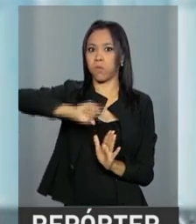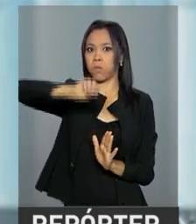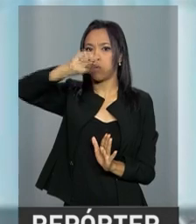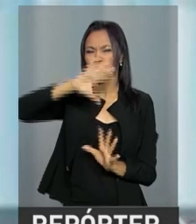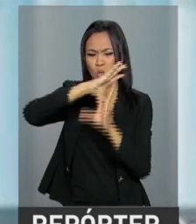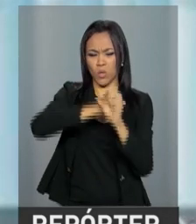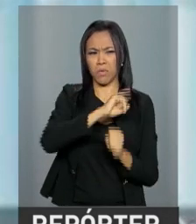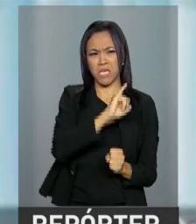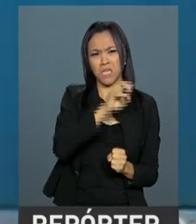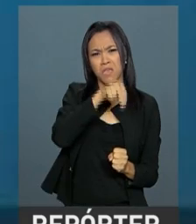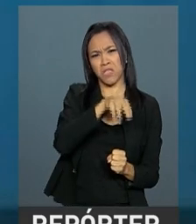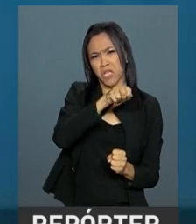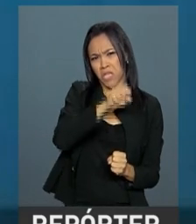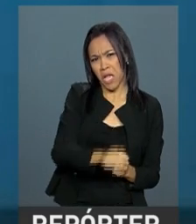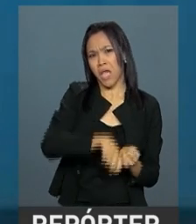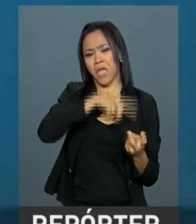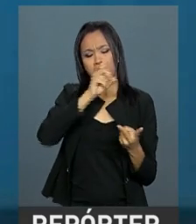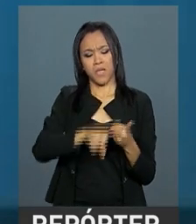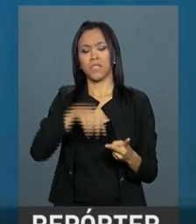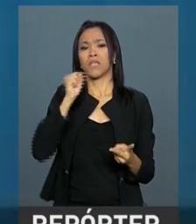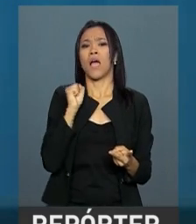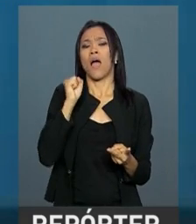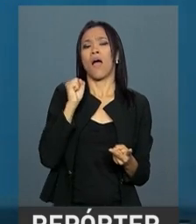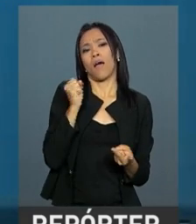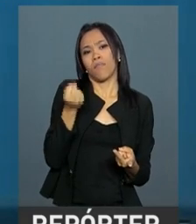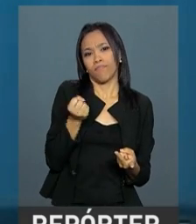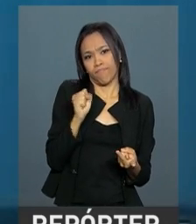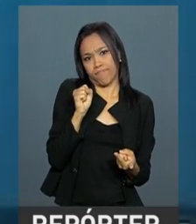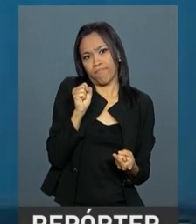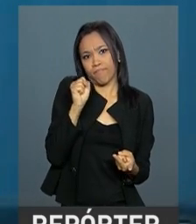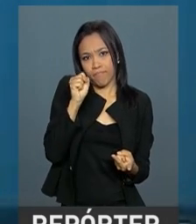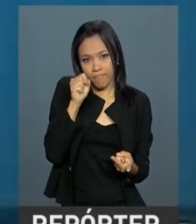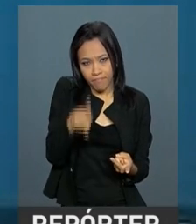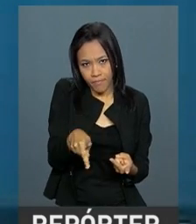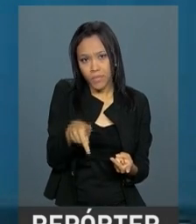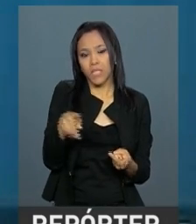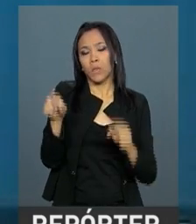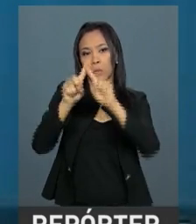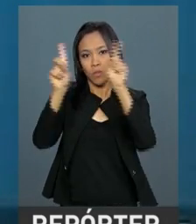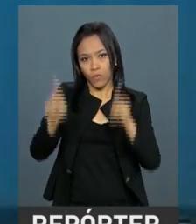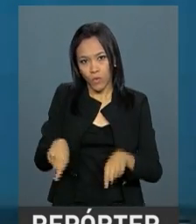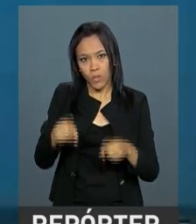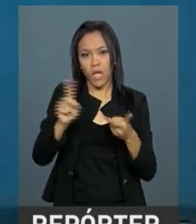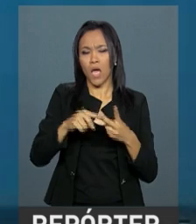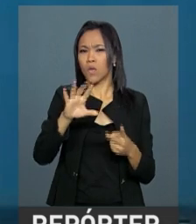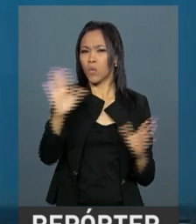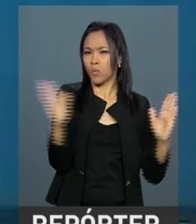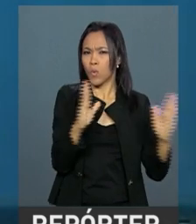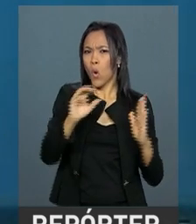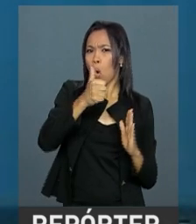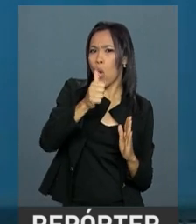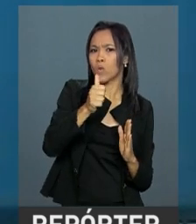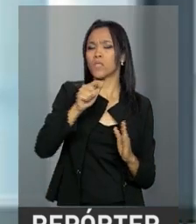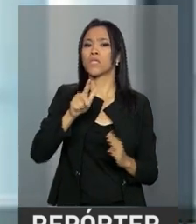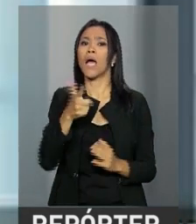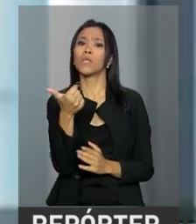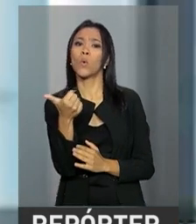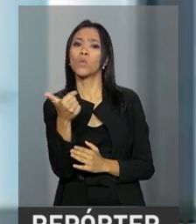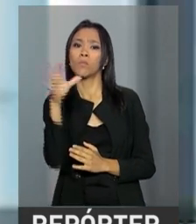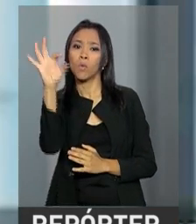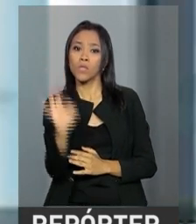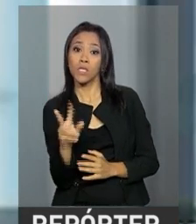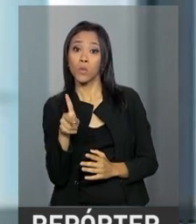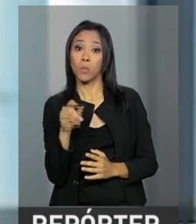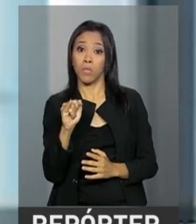INSS também a Previdência dos Funcionários Públicos o custo da Previdência fica na faixa de 11 a 12% do PIB O que